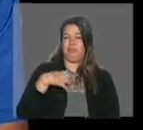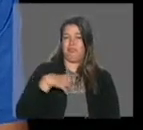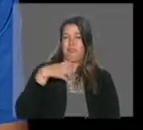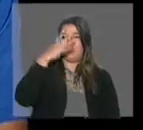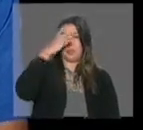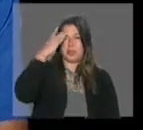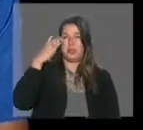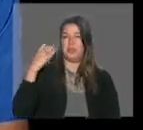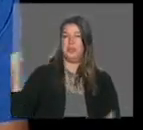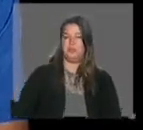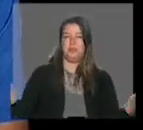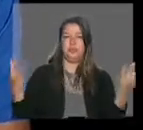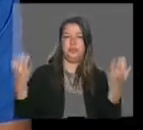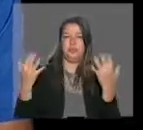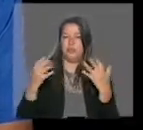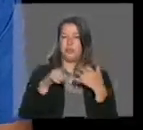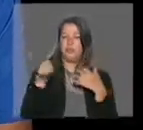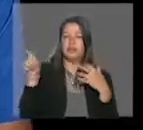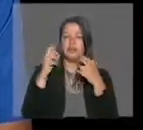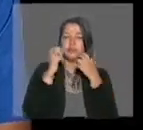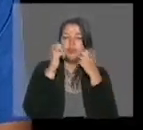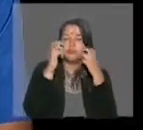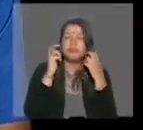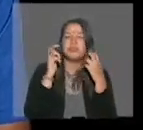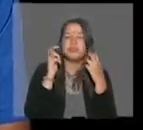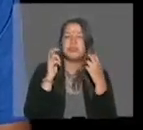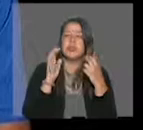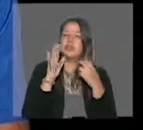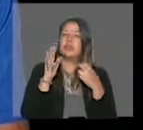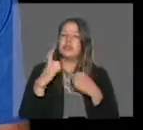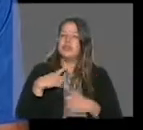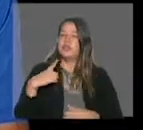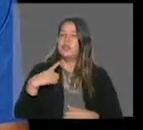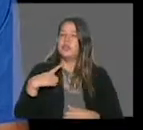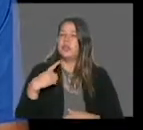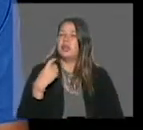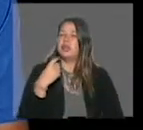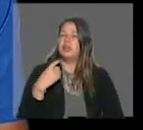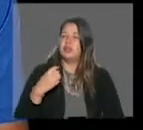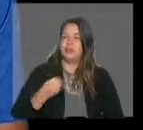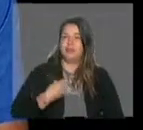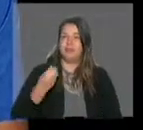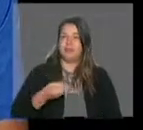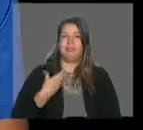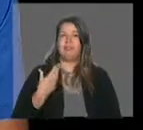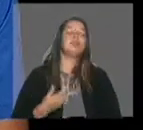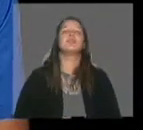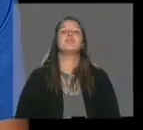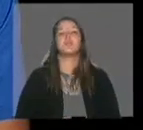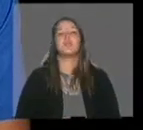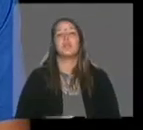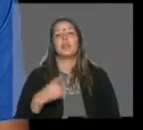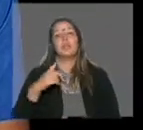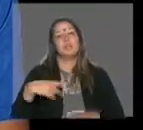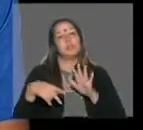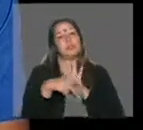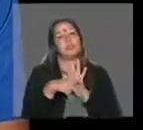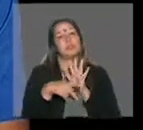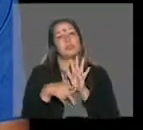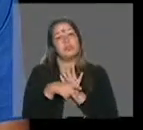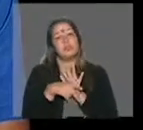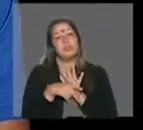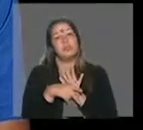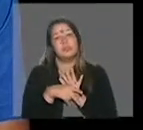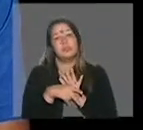alguma reação do público, as pessoas ficaram mais tímidas no geral, mas esse teve uma reação muito espontânea. E isso é muito a